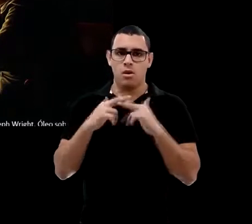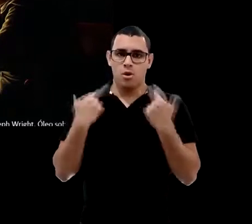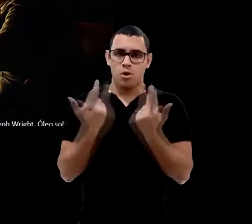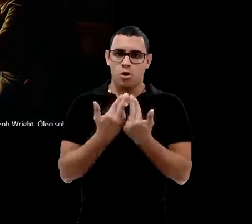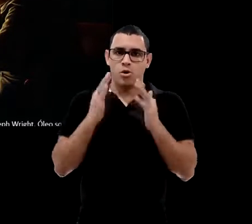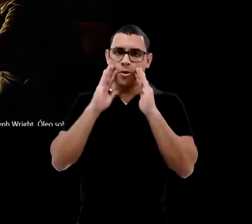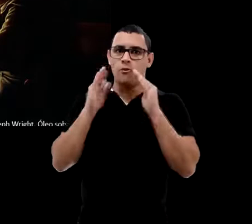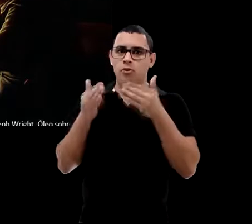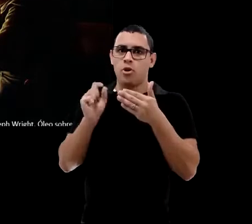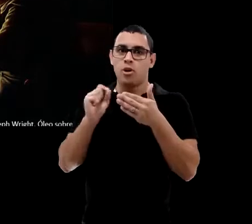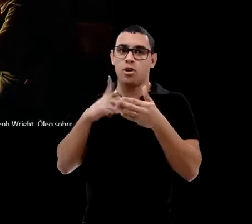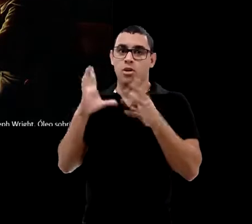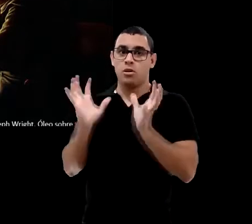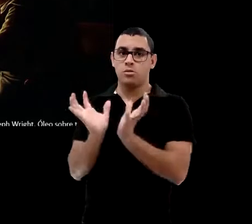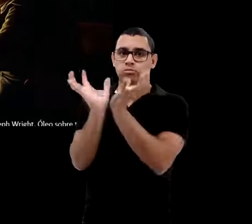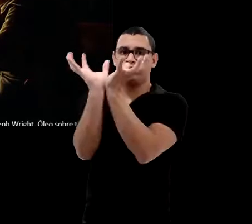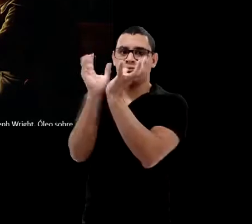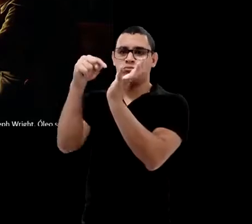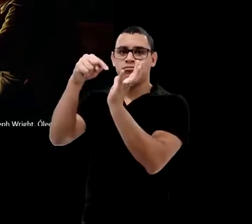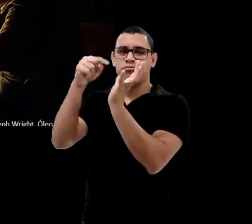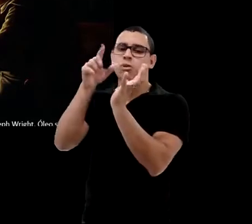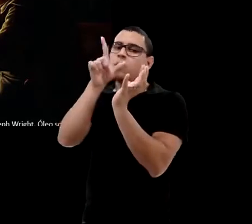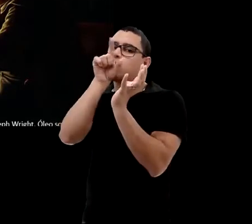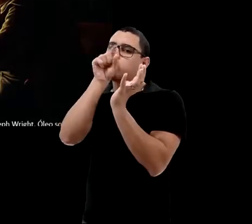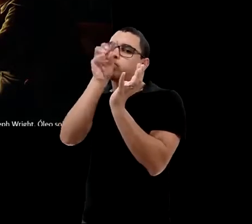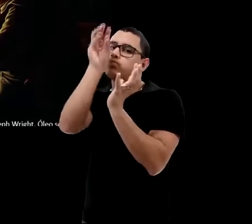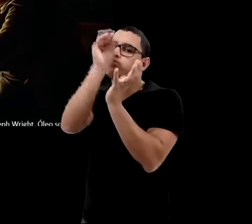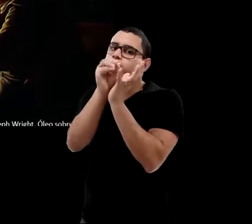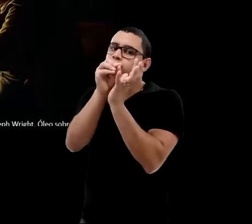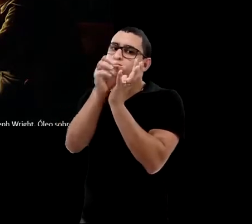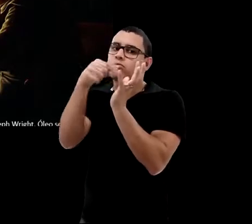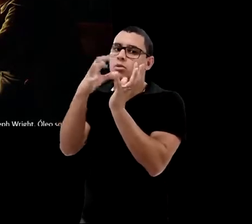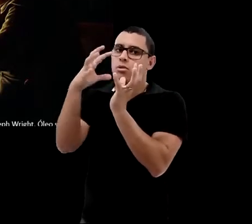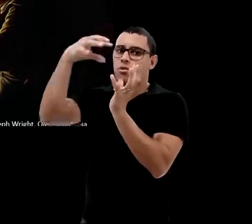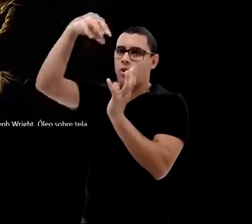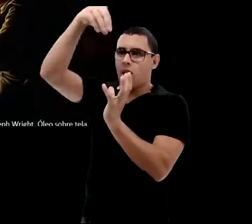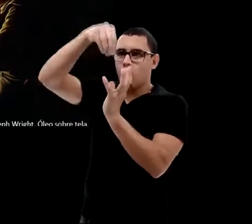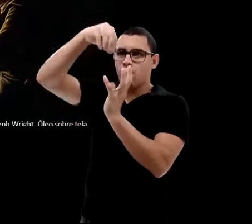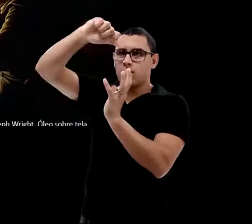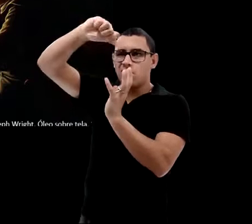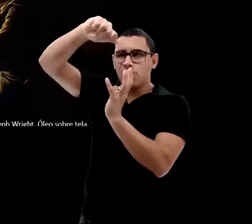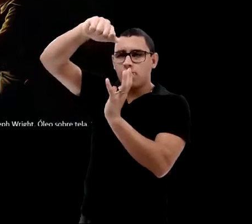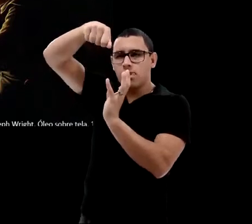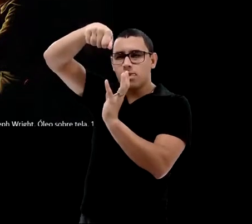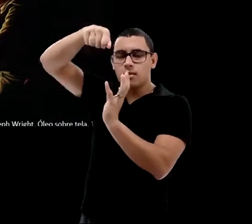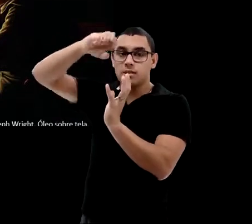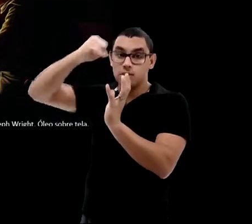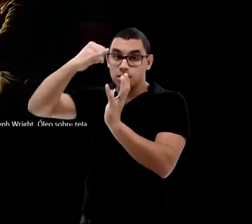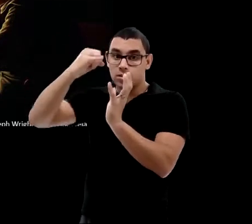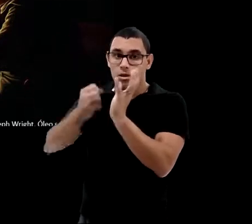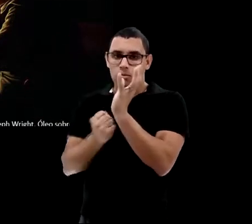uma experiência científica. Dentro da cúpula de vidro, lá no alto, há um pássaro. No alto, uma